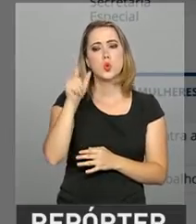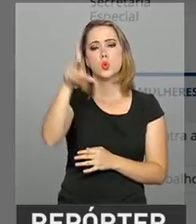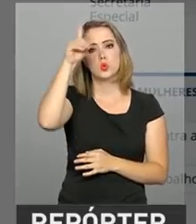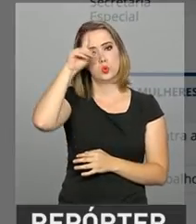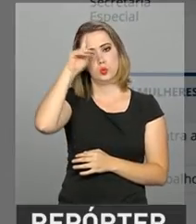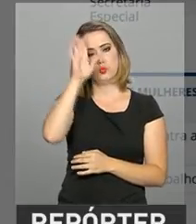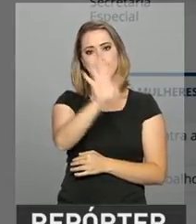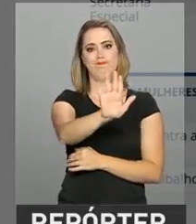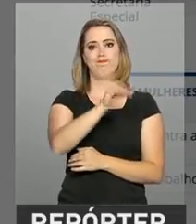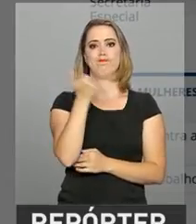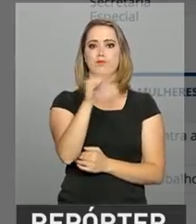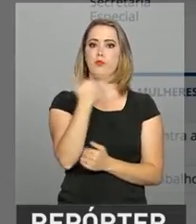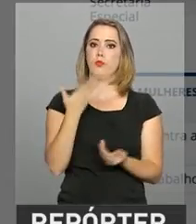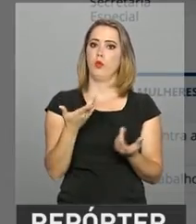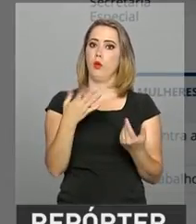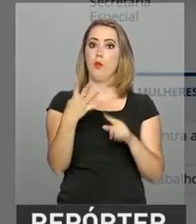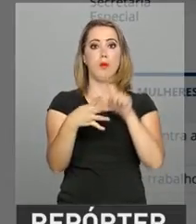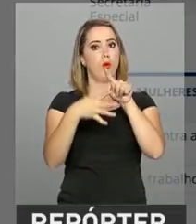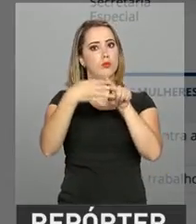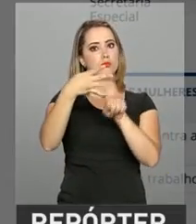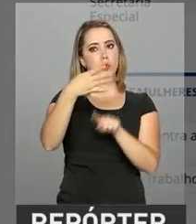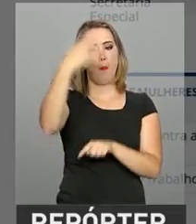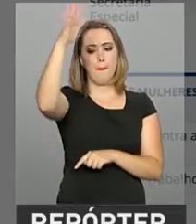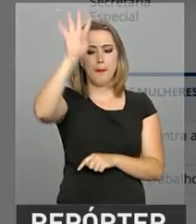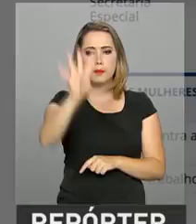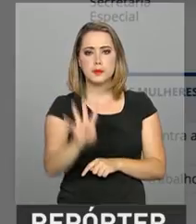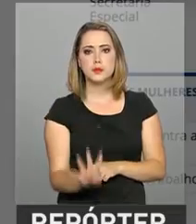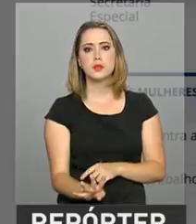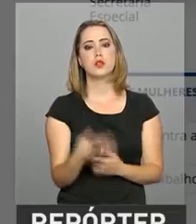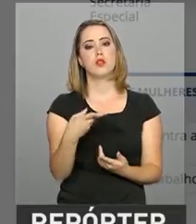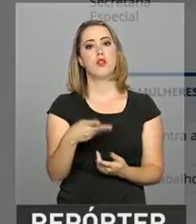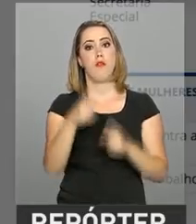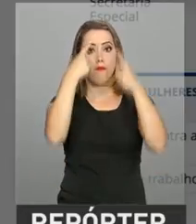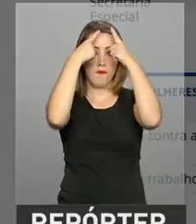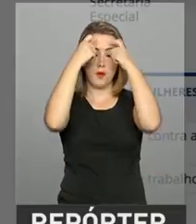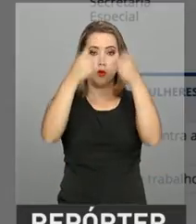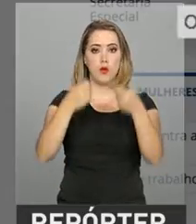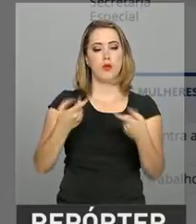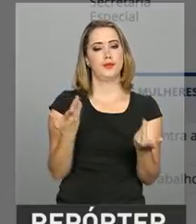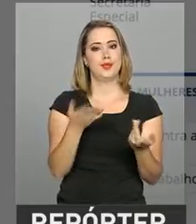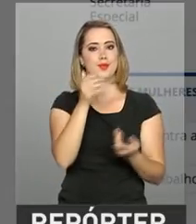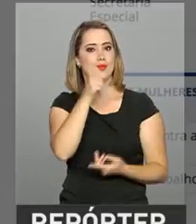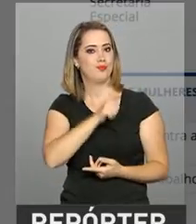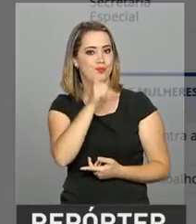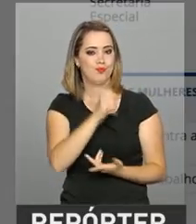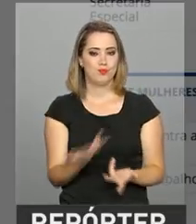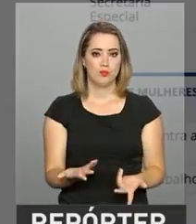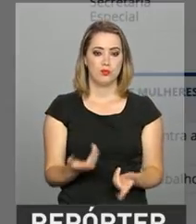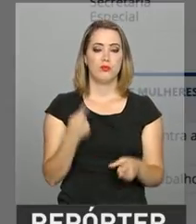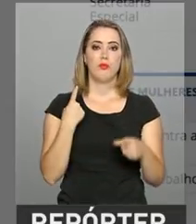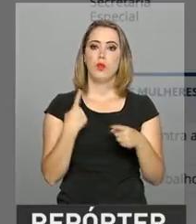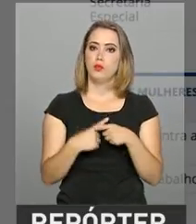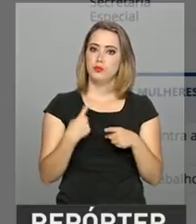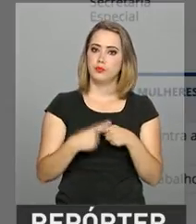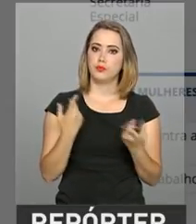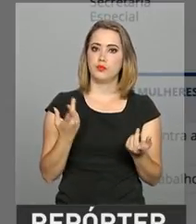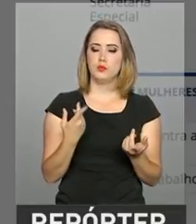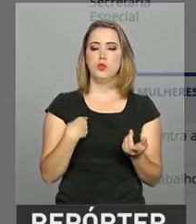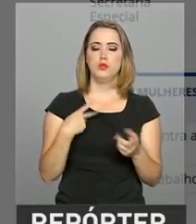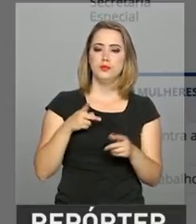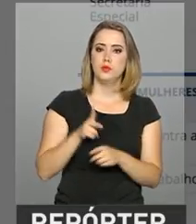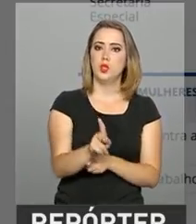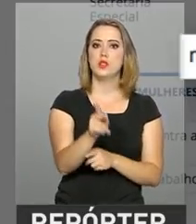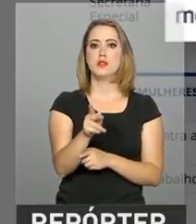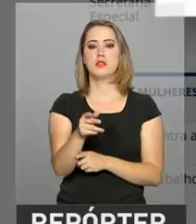o que coloca o país no quarto lugar do ranking de violência contra a mulher o motivo principal desses assassinatos é a cultura do